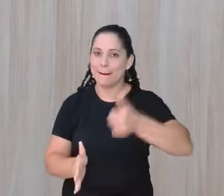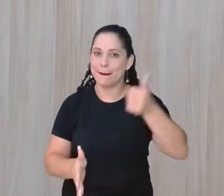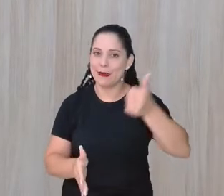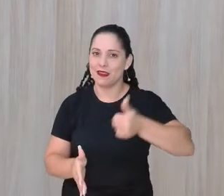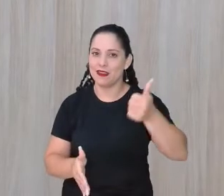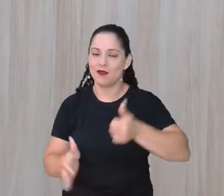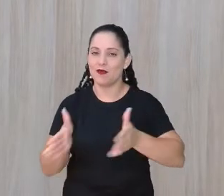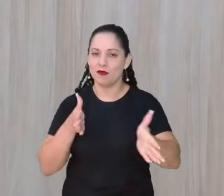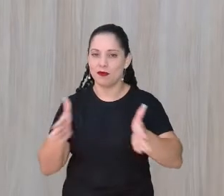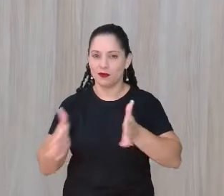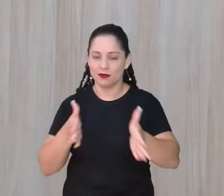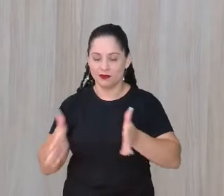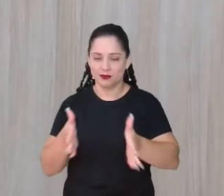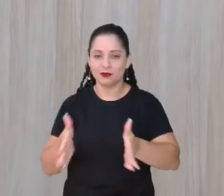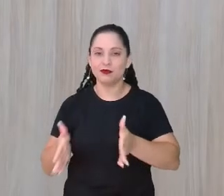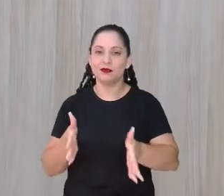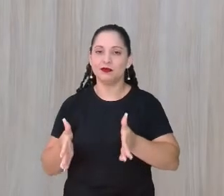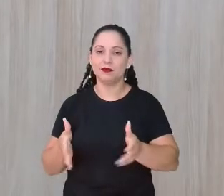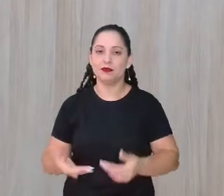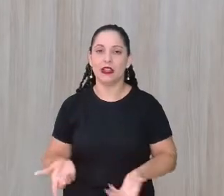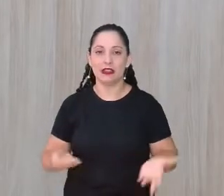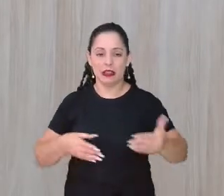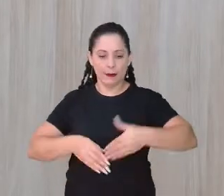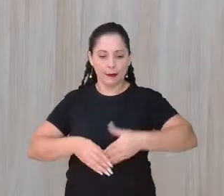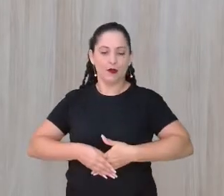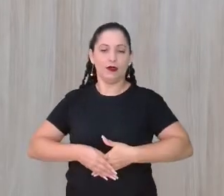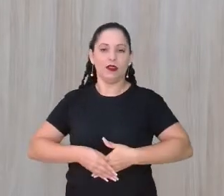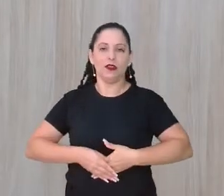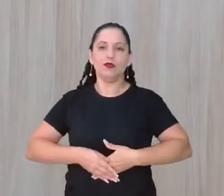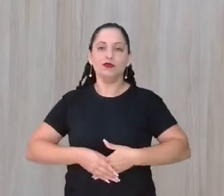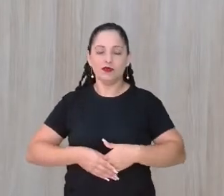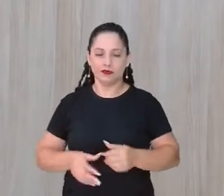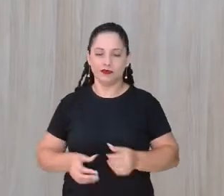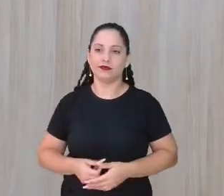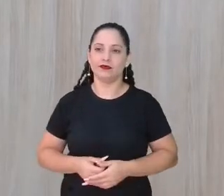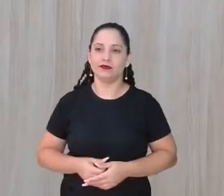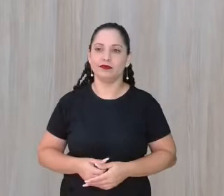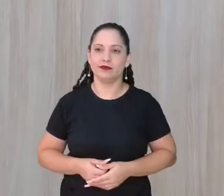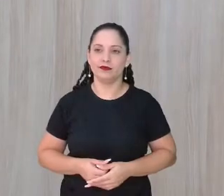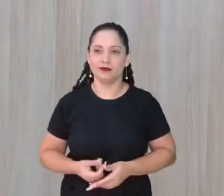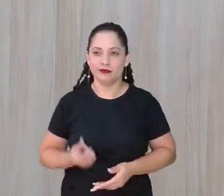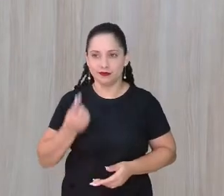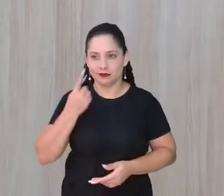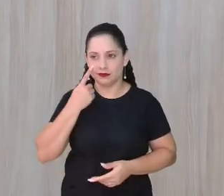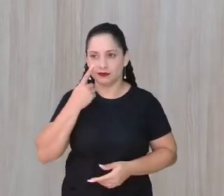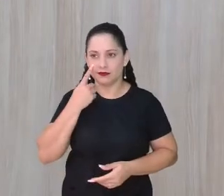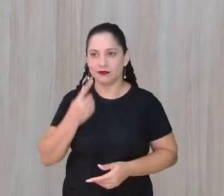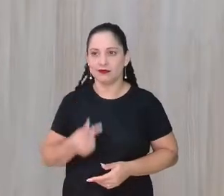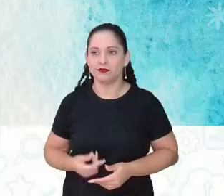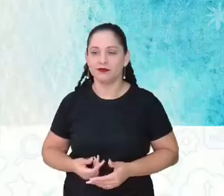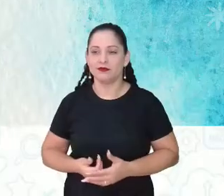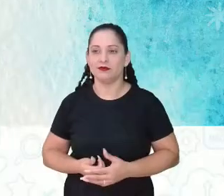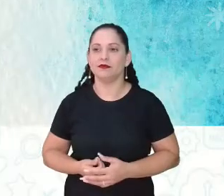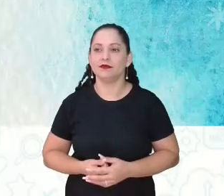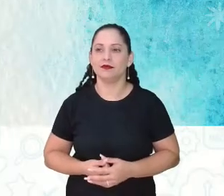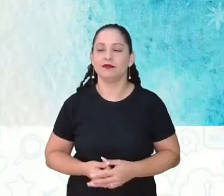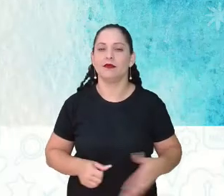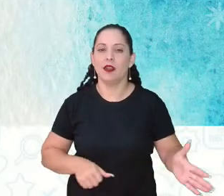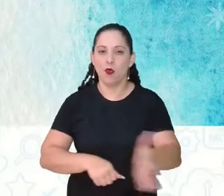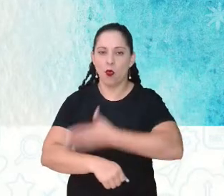aí de Napoleão no poder. Olha aí, olha. Aí, o